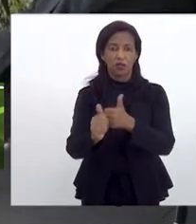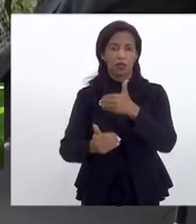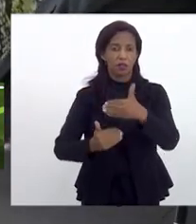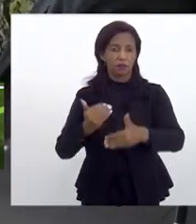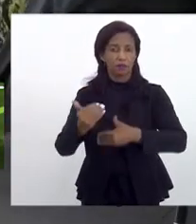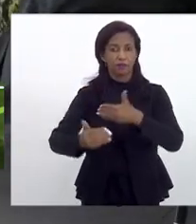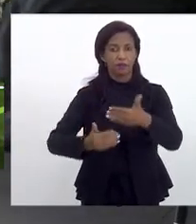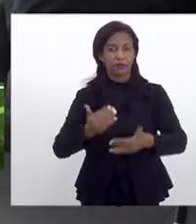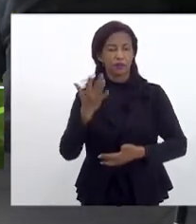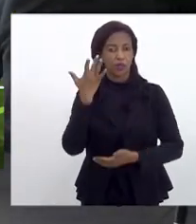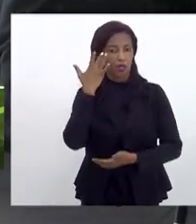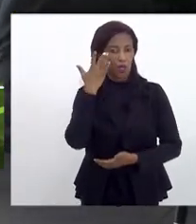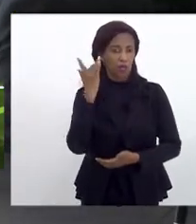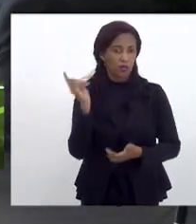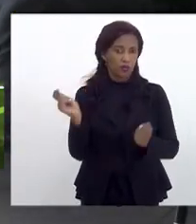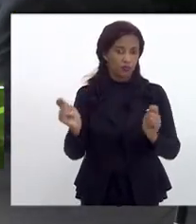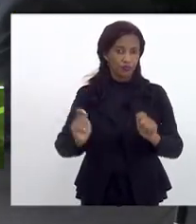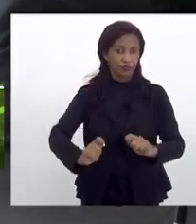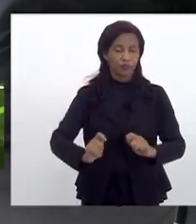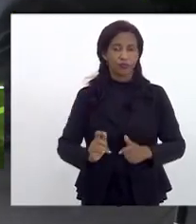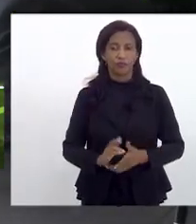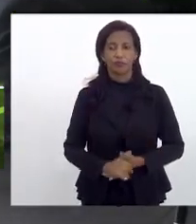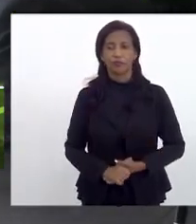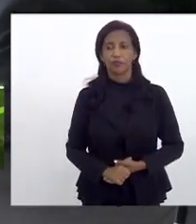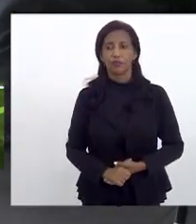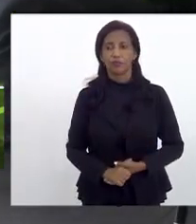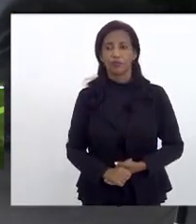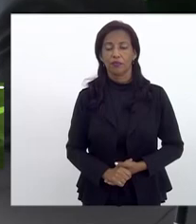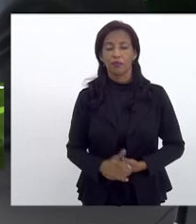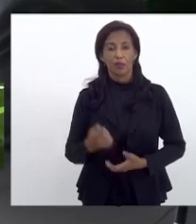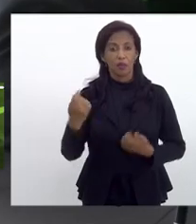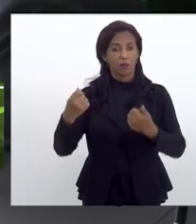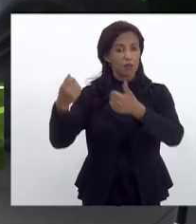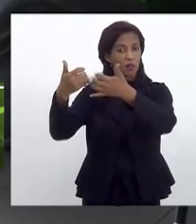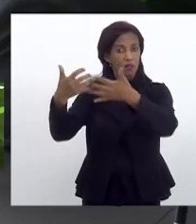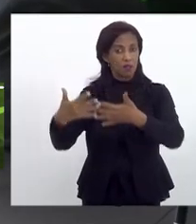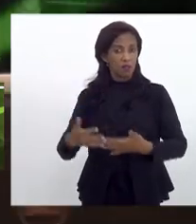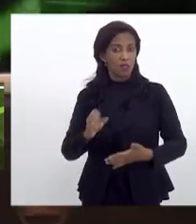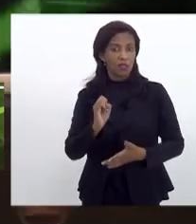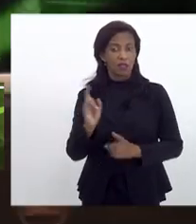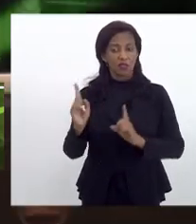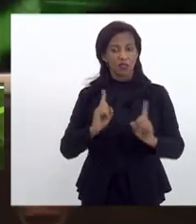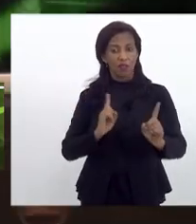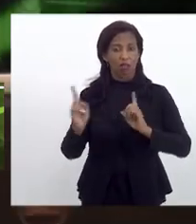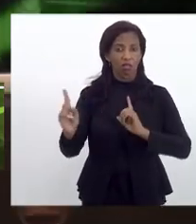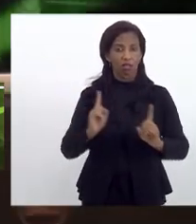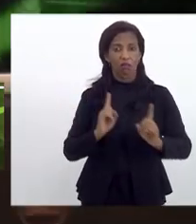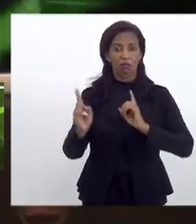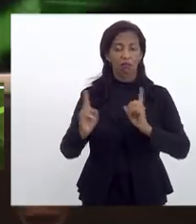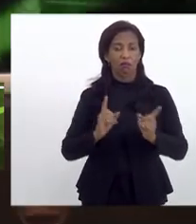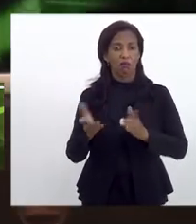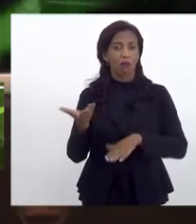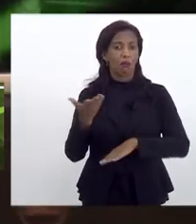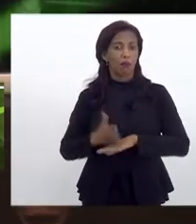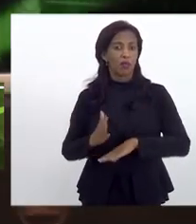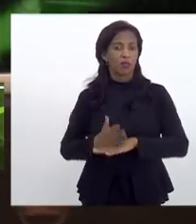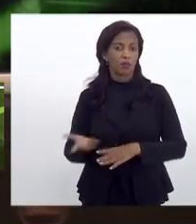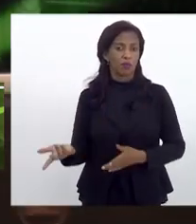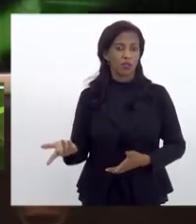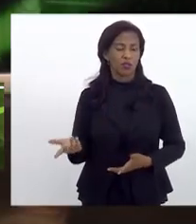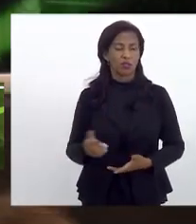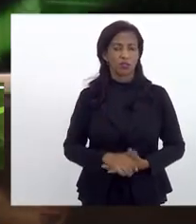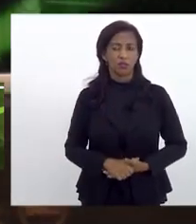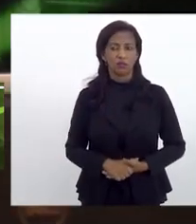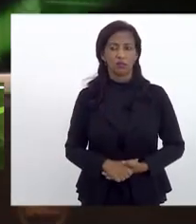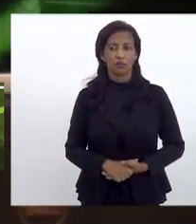O que a gente ia achar Aqui Como eu falei Precisava definir Senão a gente ia ficar Indo, voltando Indo, voltando Praticamente Muito